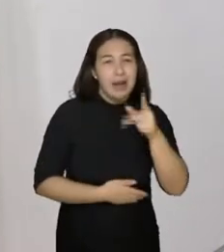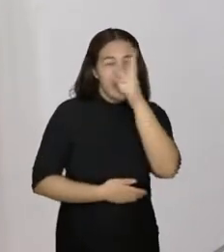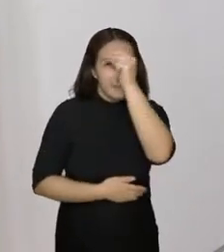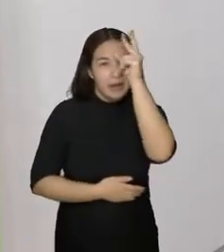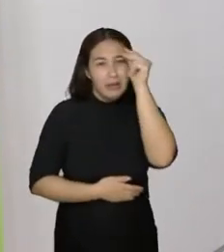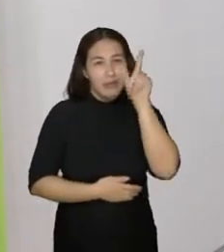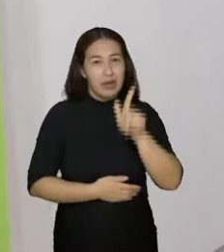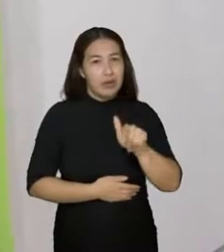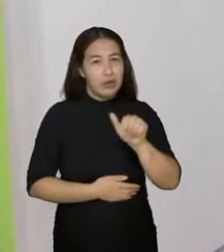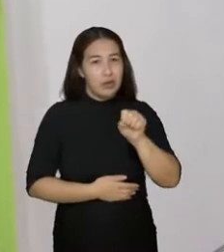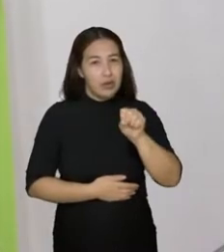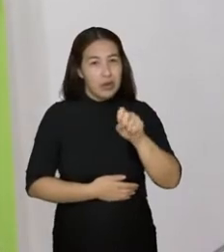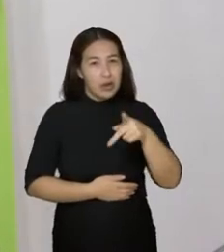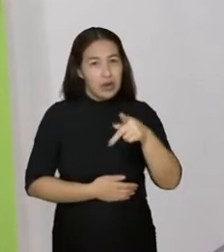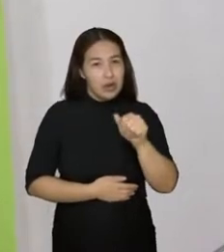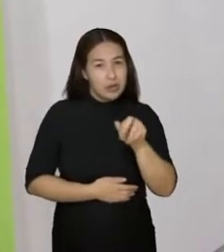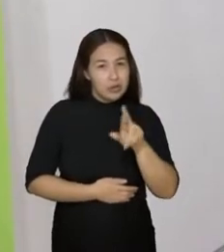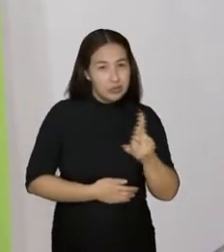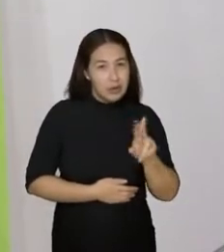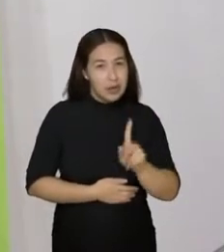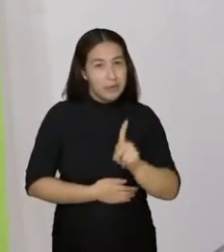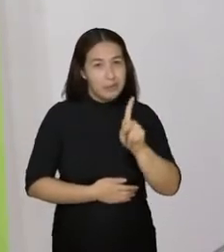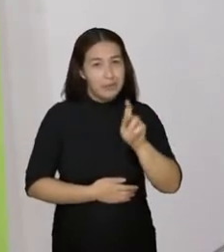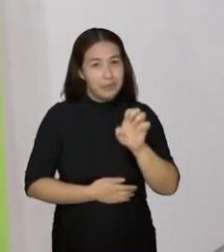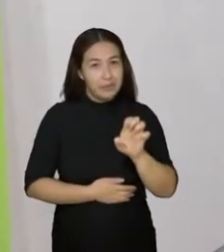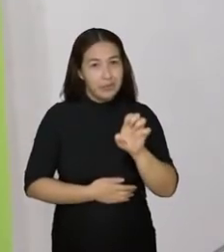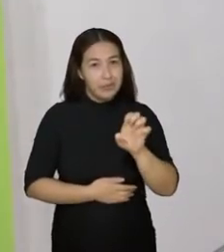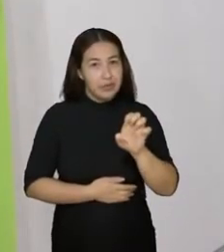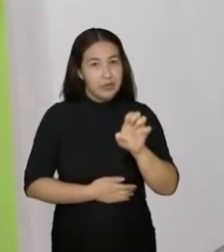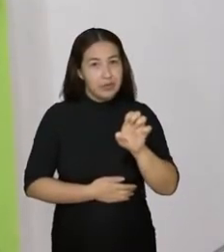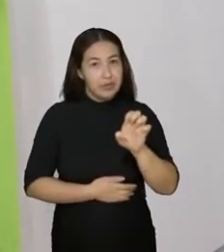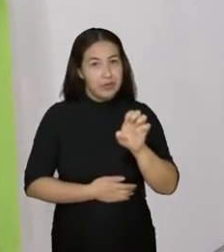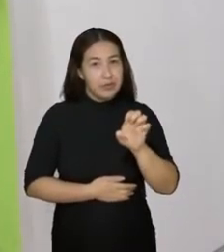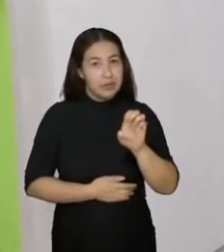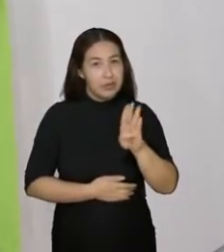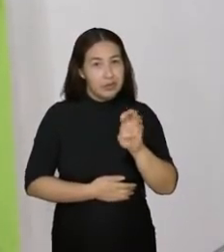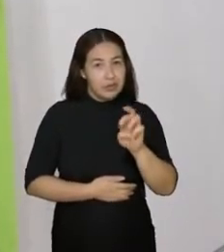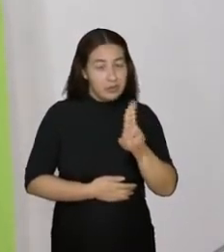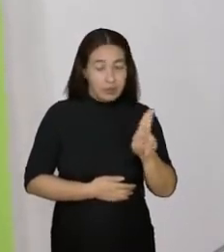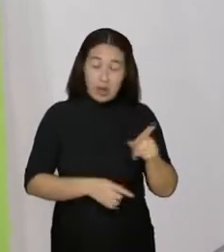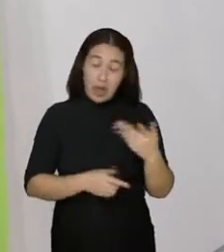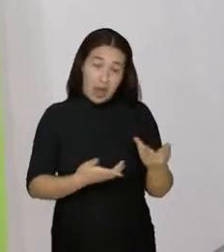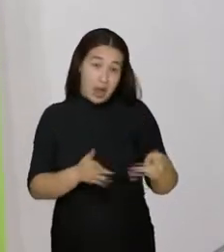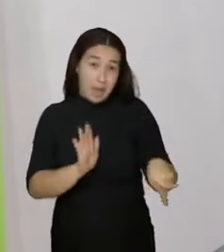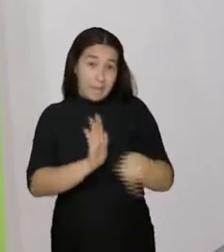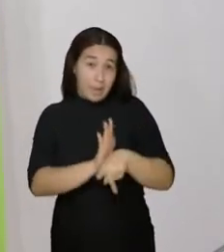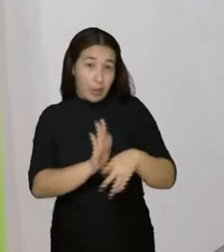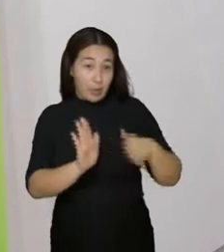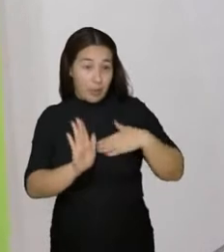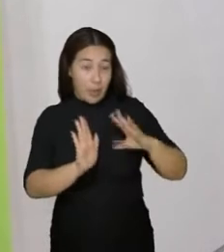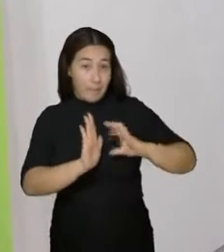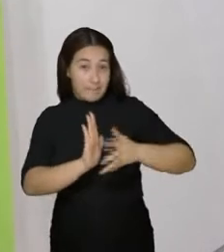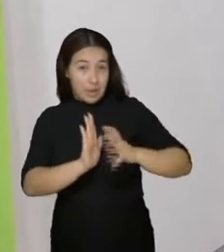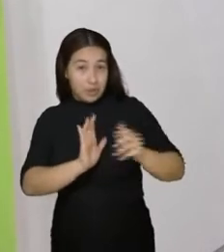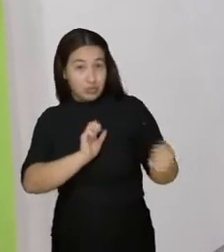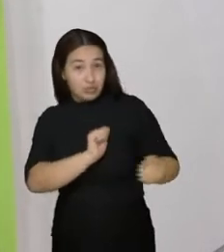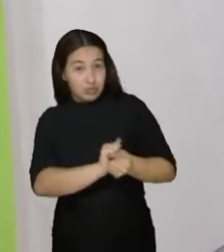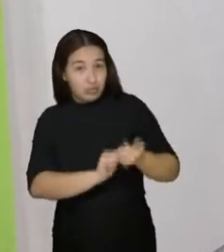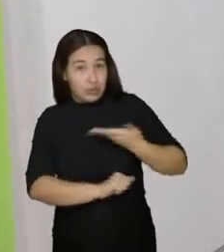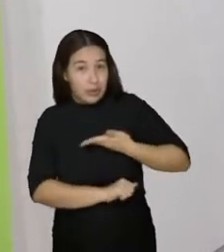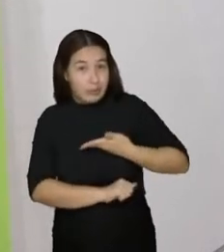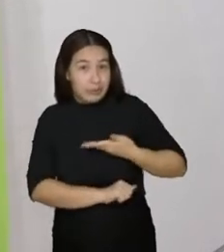Gaspar Cléber Vandal que mesmo não sendo da minha filiação partidária decidiu